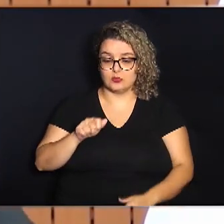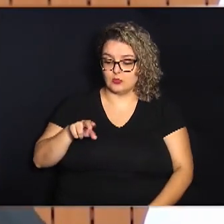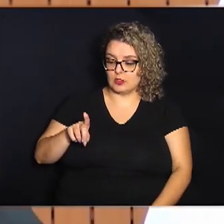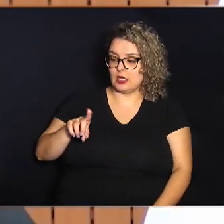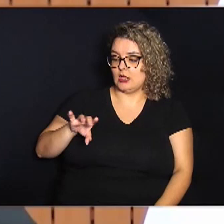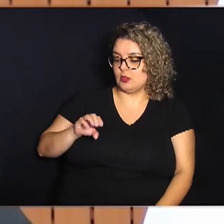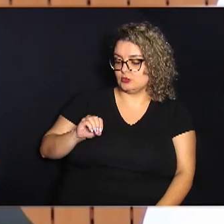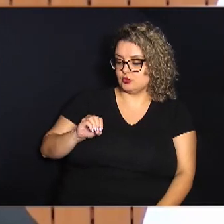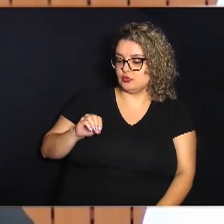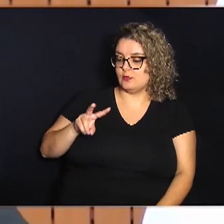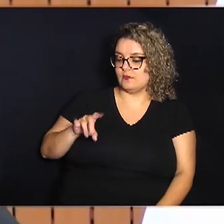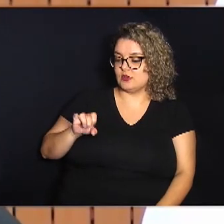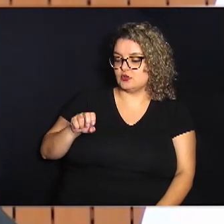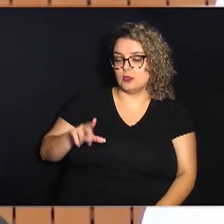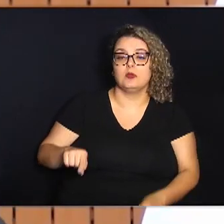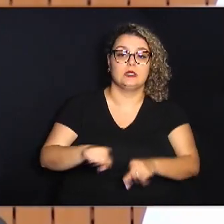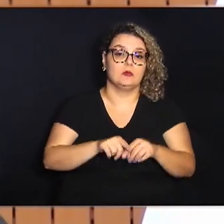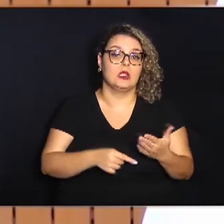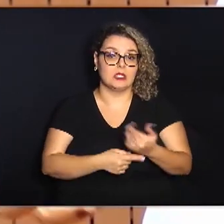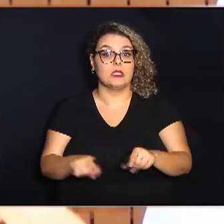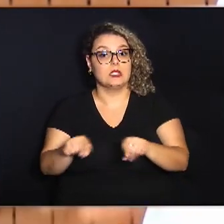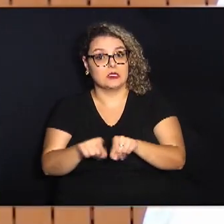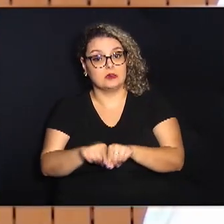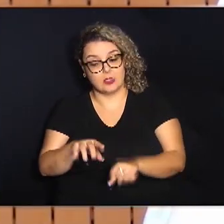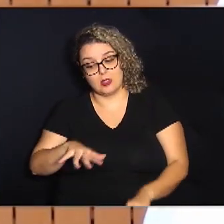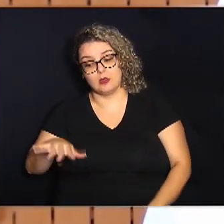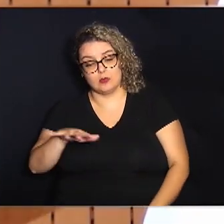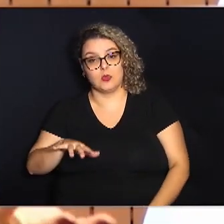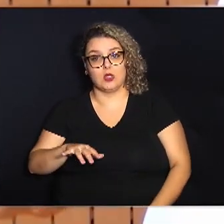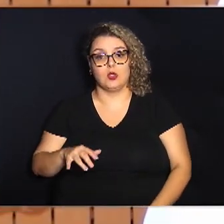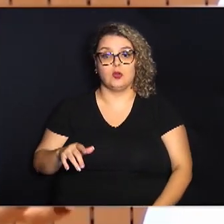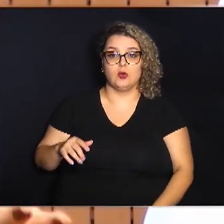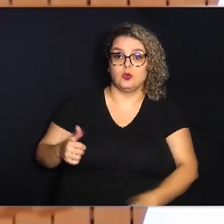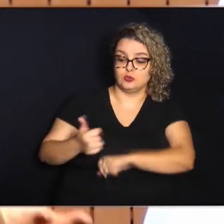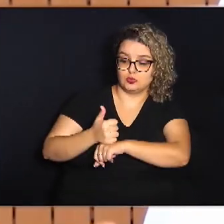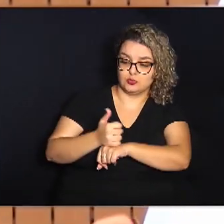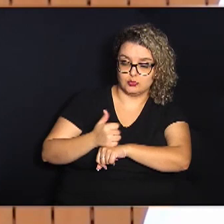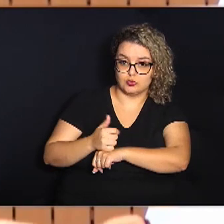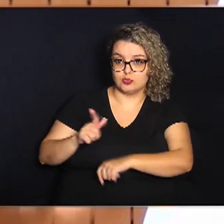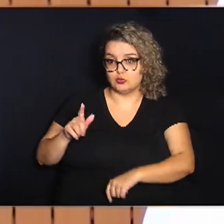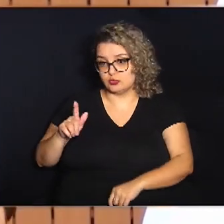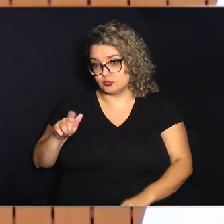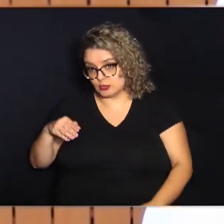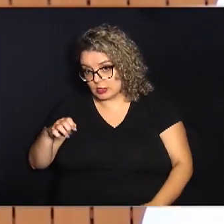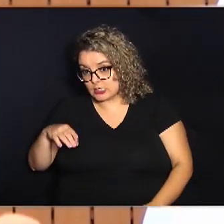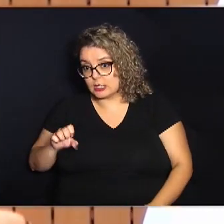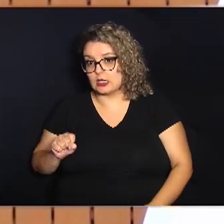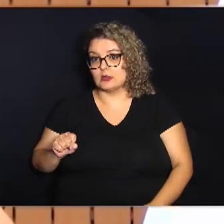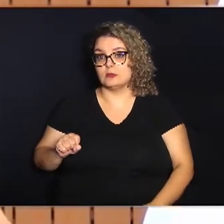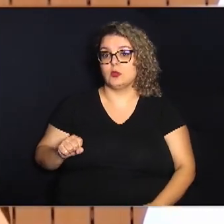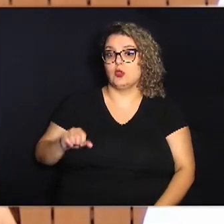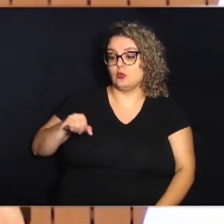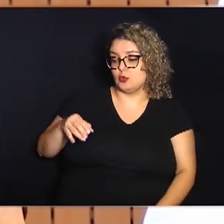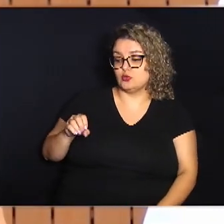da tecnologia. E a gente tem os jogadores, né, o game como jogo,